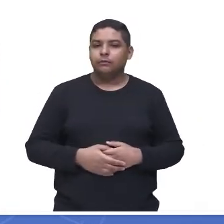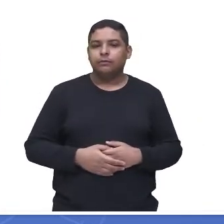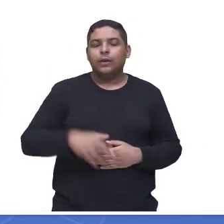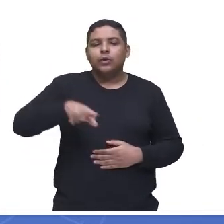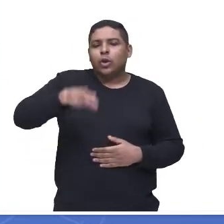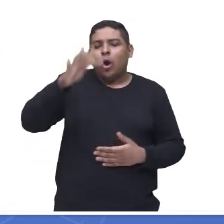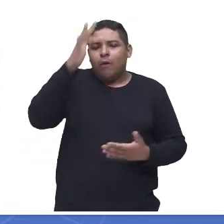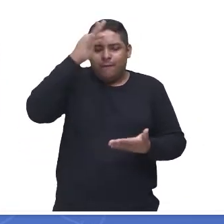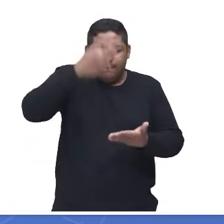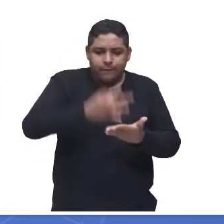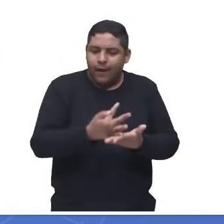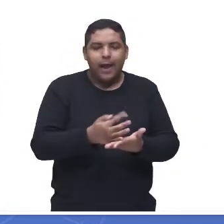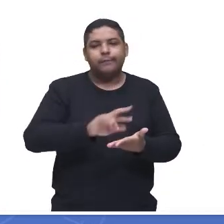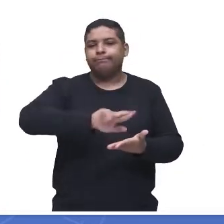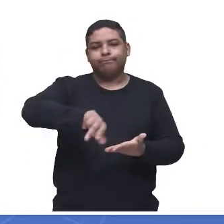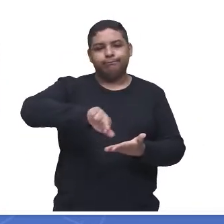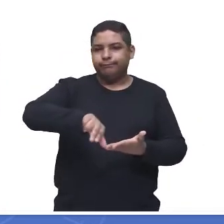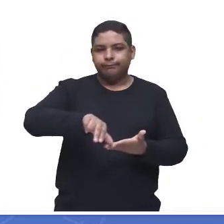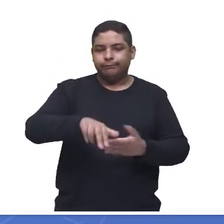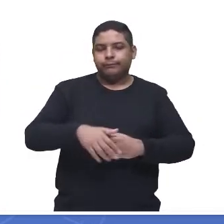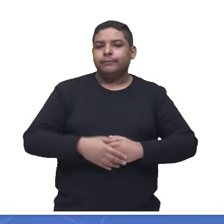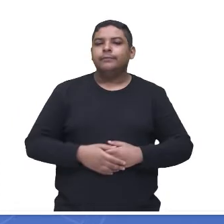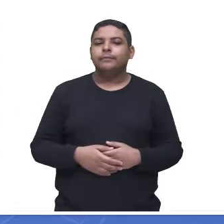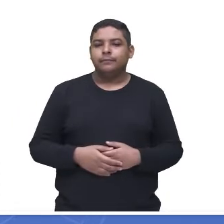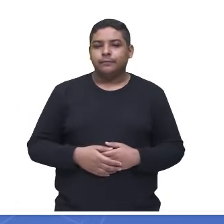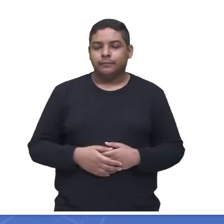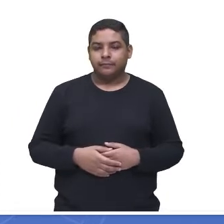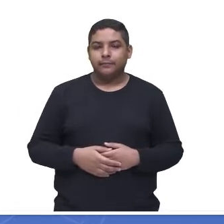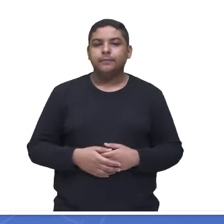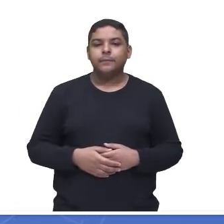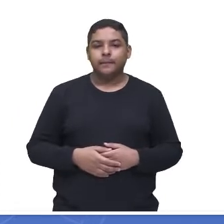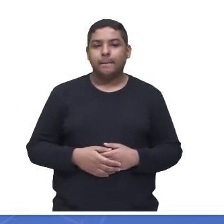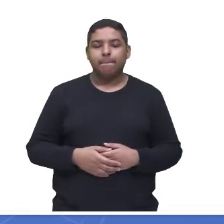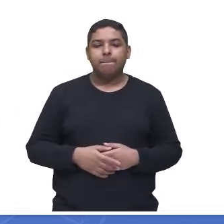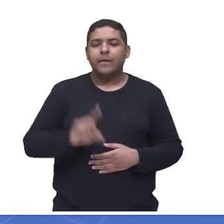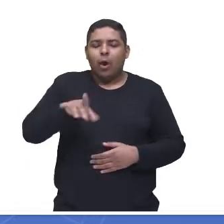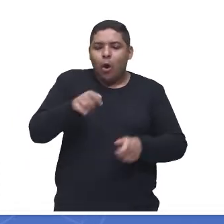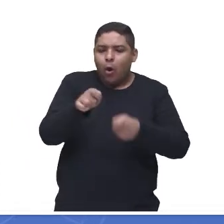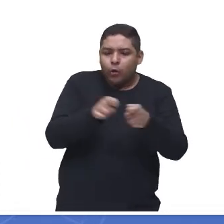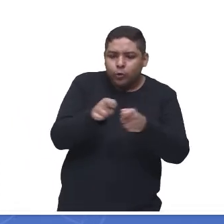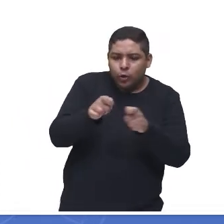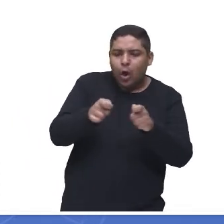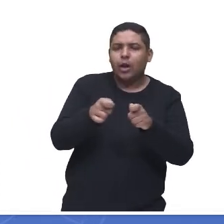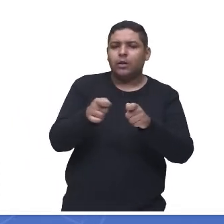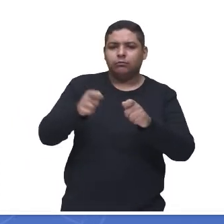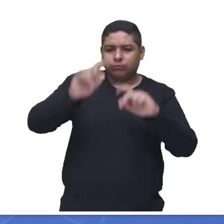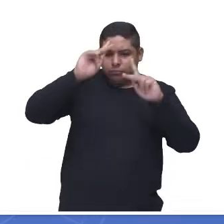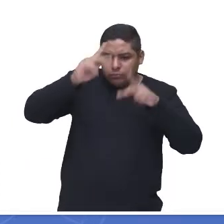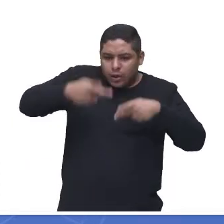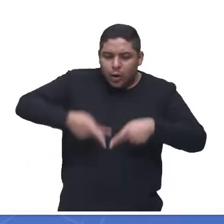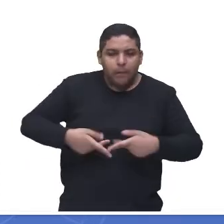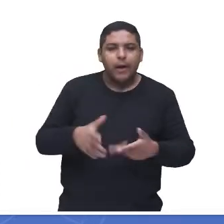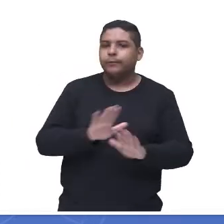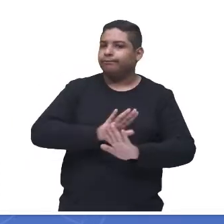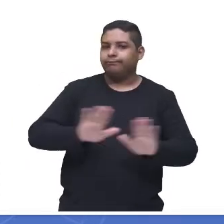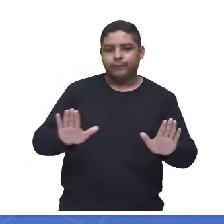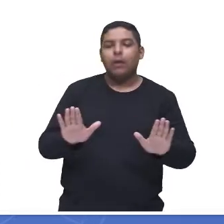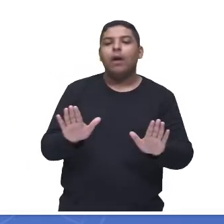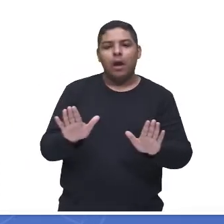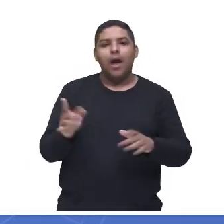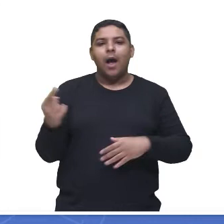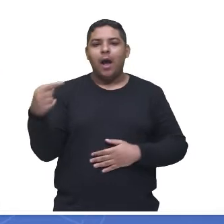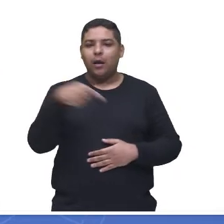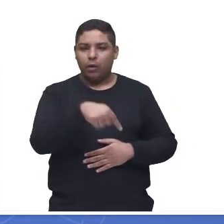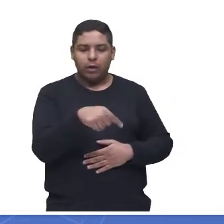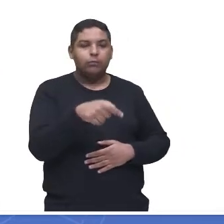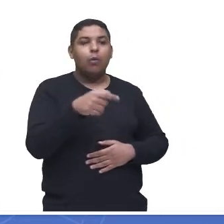da fé, da revelação que comanda a visão de mundo, a mentalidade do homem desse período. É o discernimento através